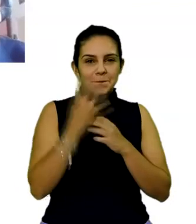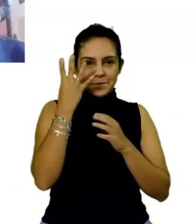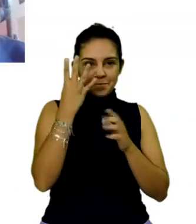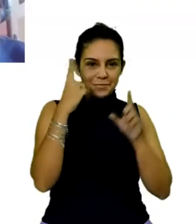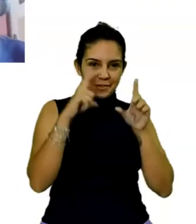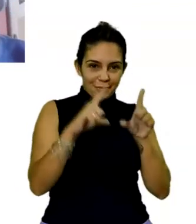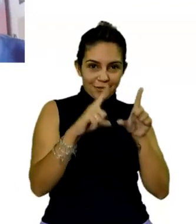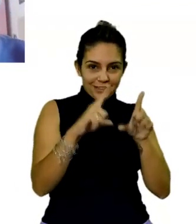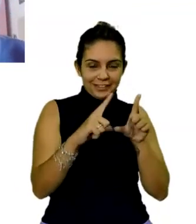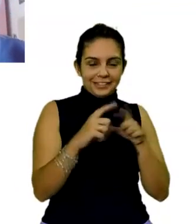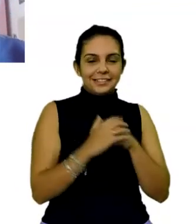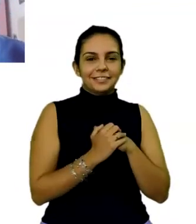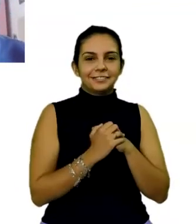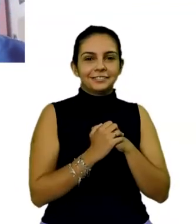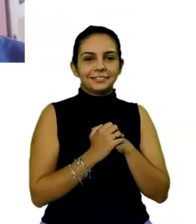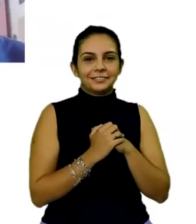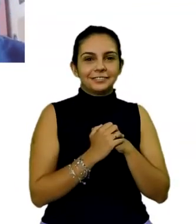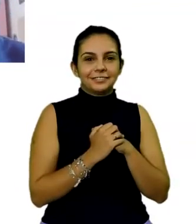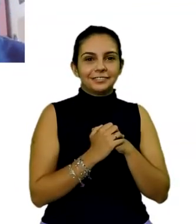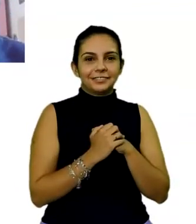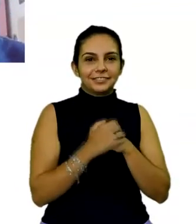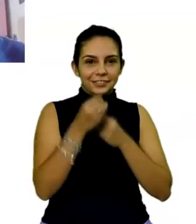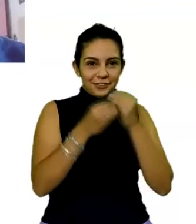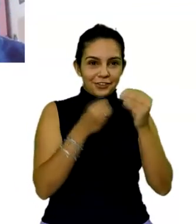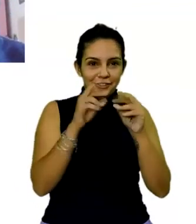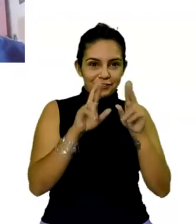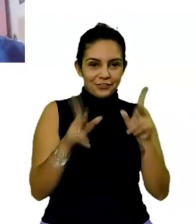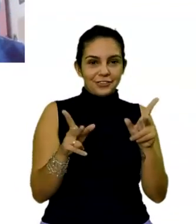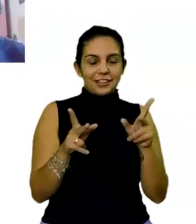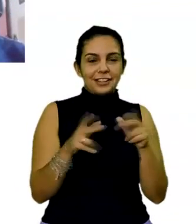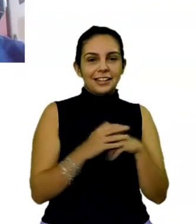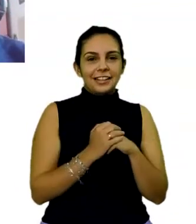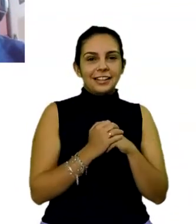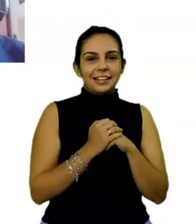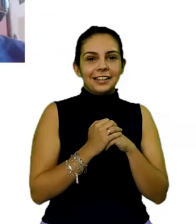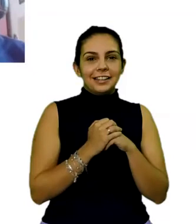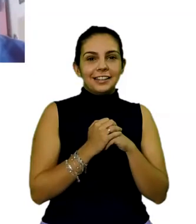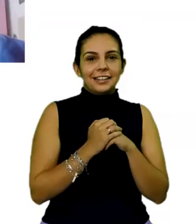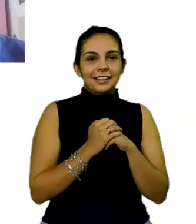4 cartões. Você vê como é que é a diferença de